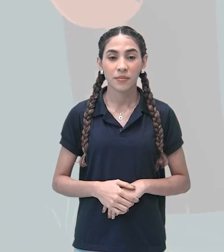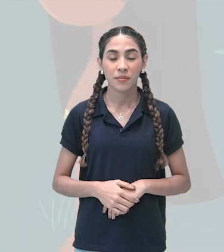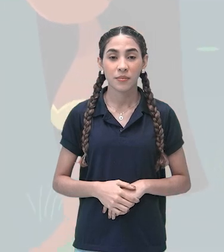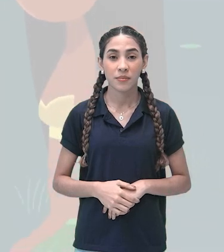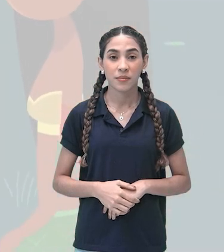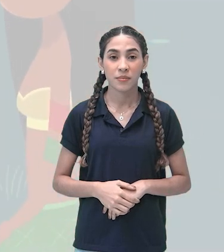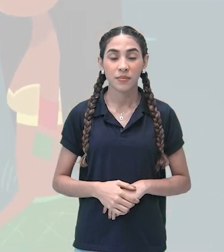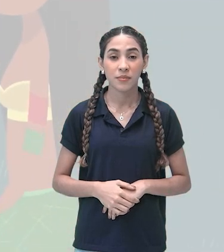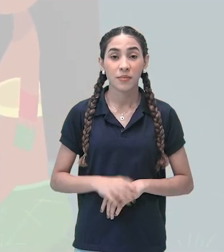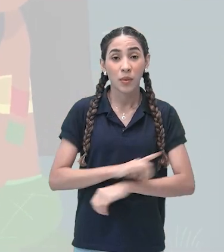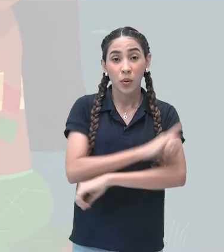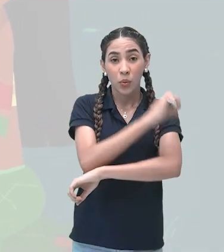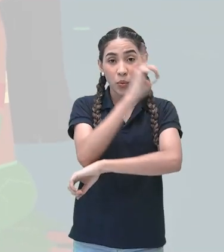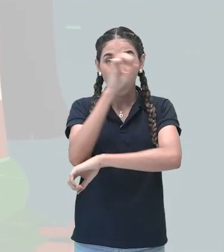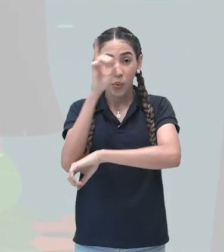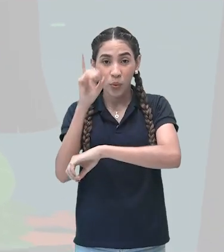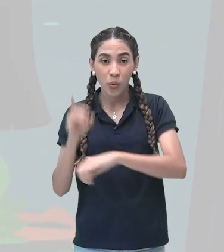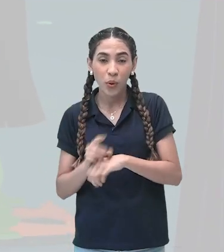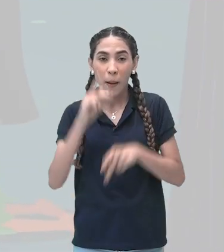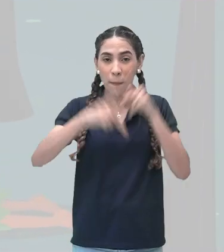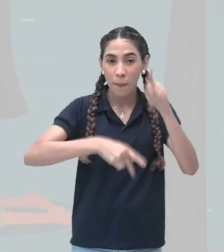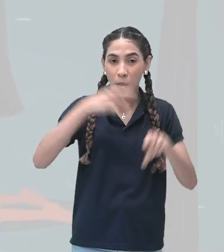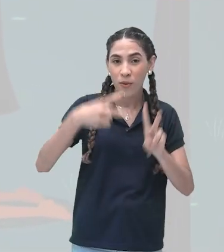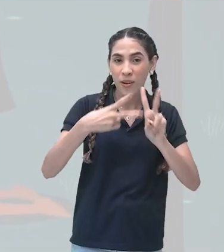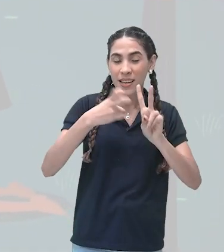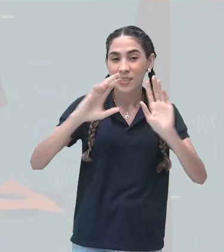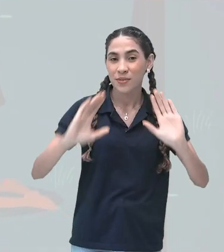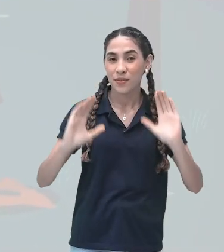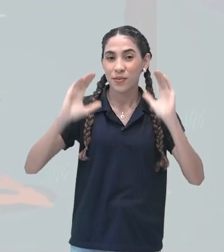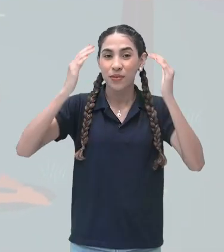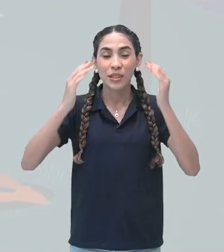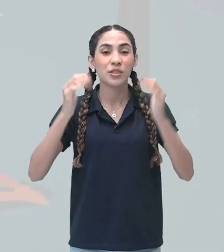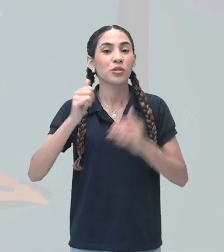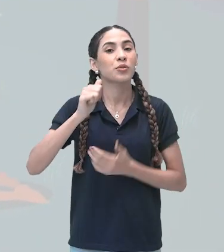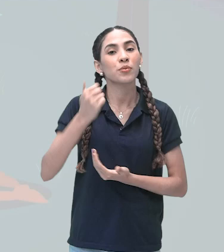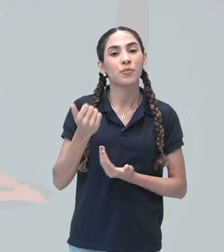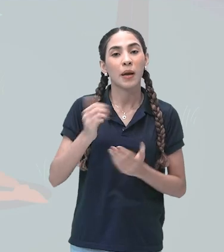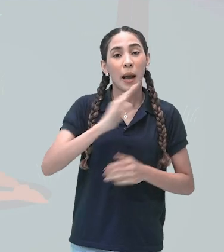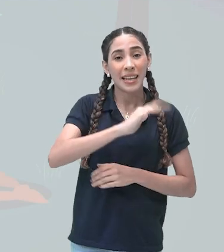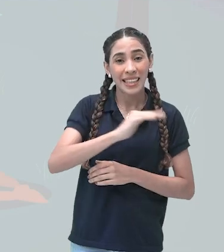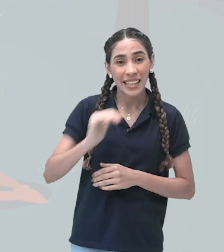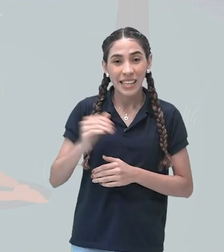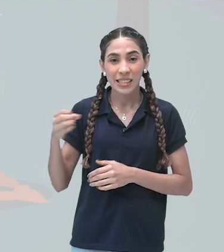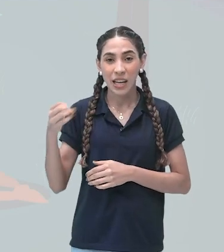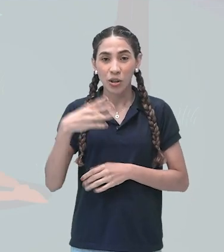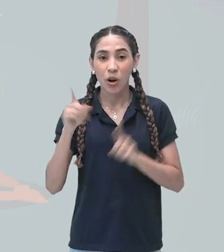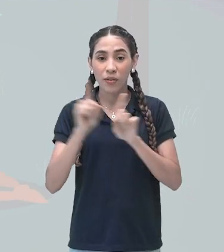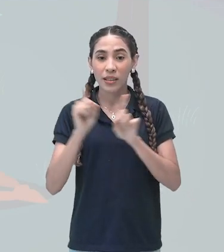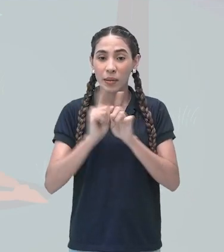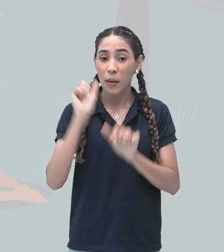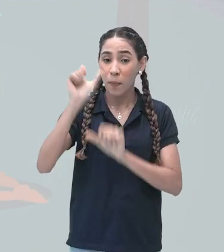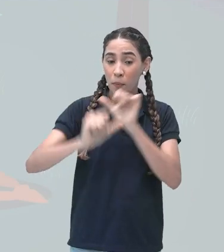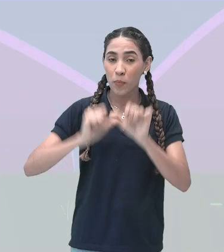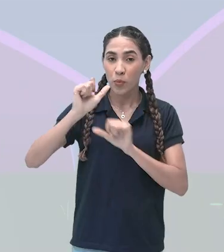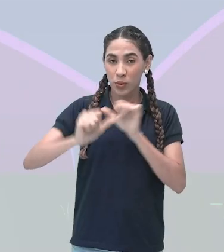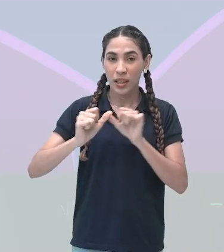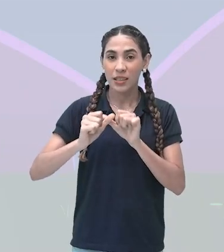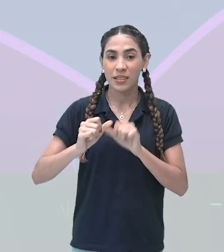Um dia, os tucuna fizeram uma festa de moça nova e pelação de curumim.